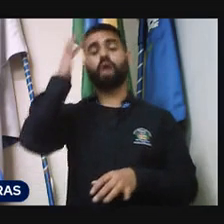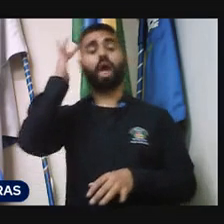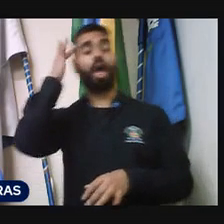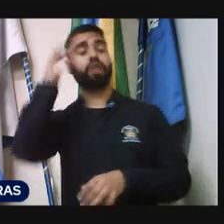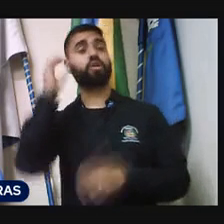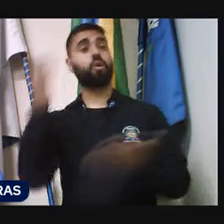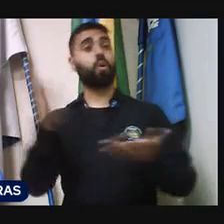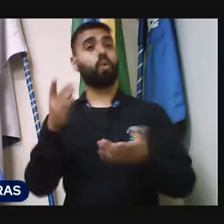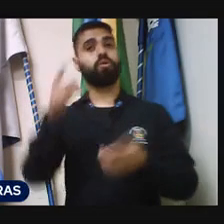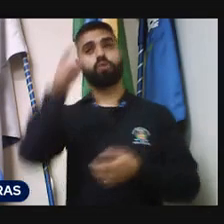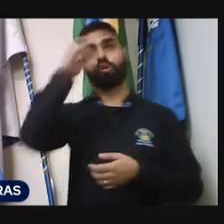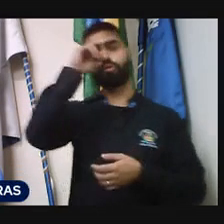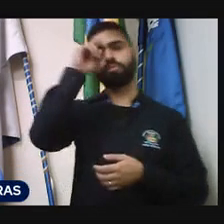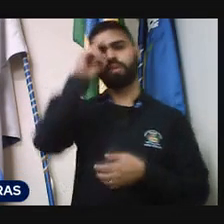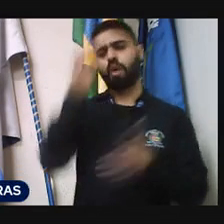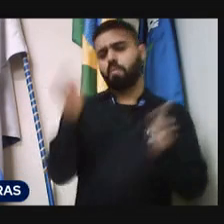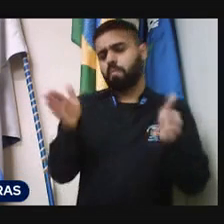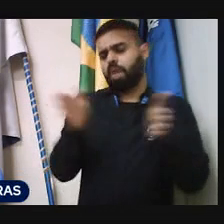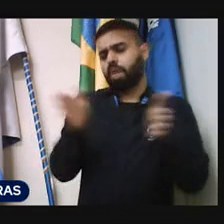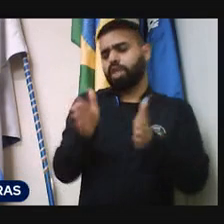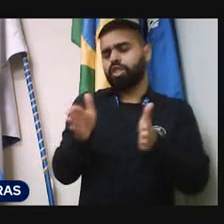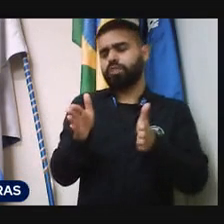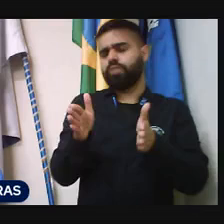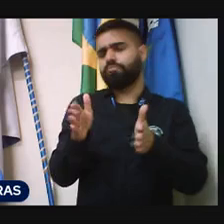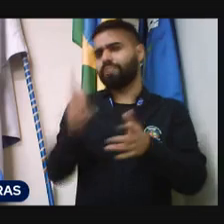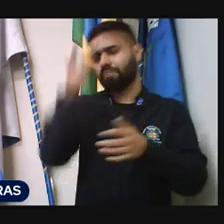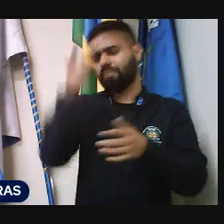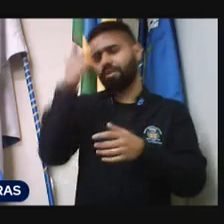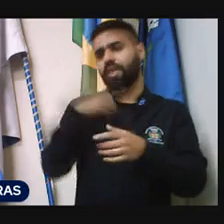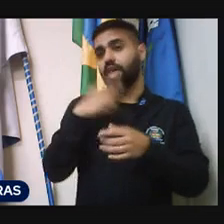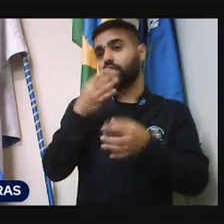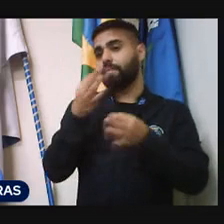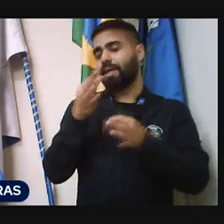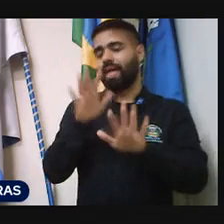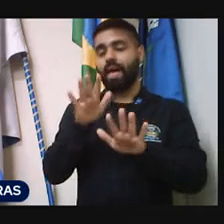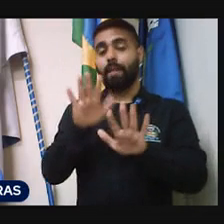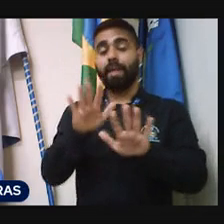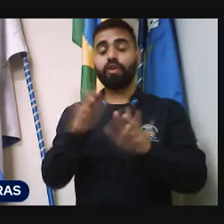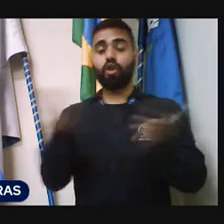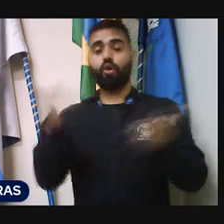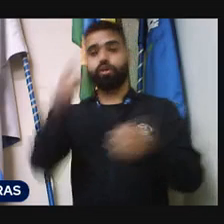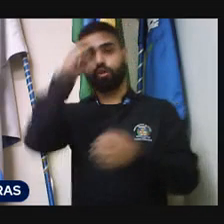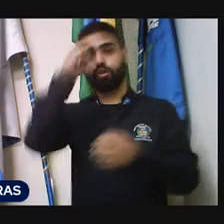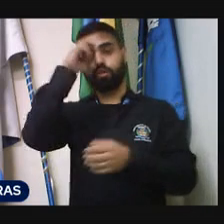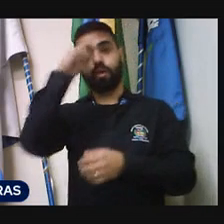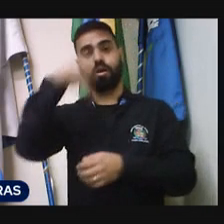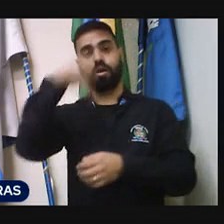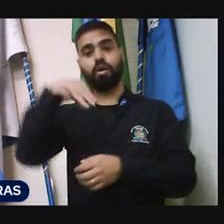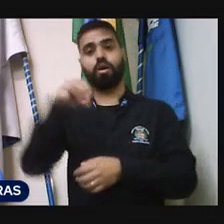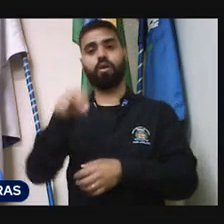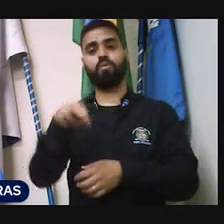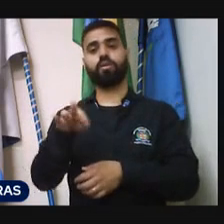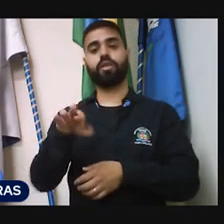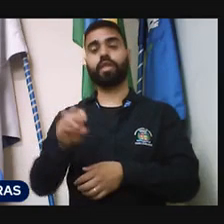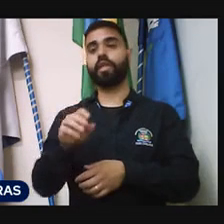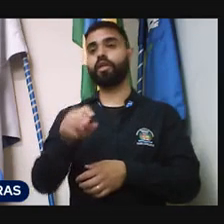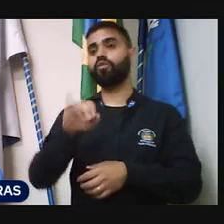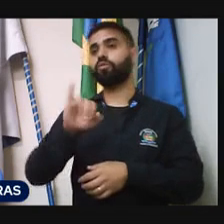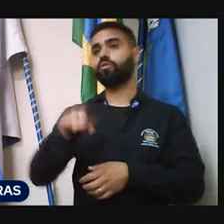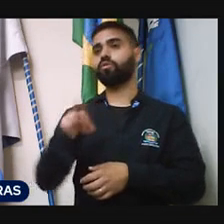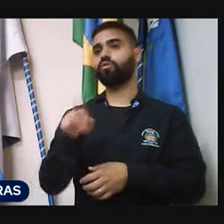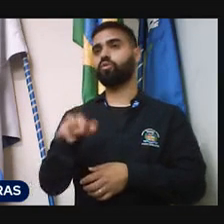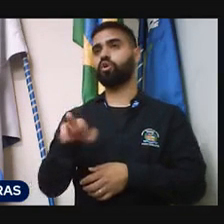portãozinhos ainda muitas pessoas ainda têm essa visão mas nos palcos tavam junto tem uma capacidade de operar muito